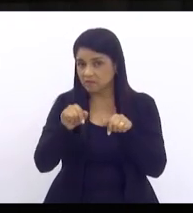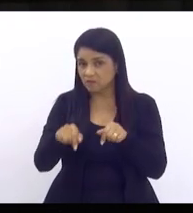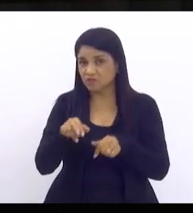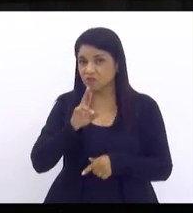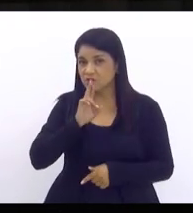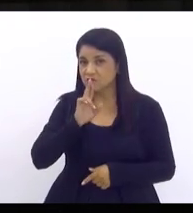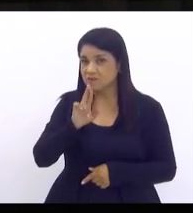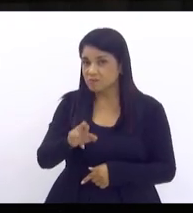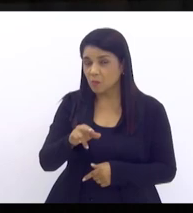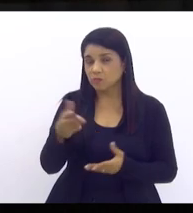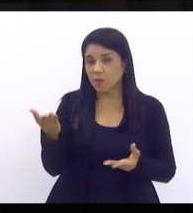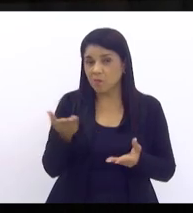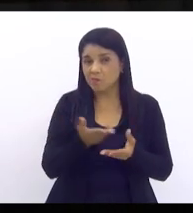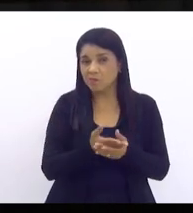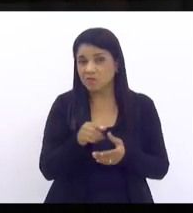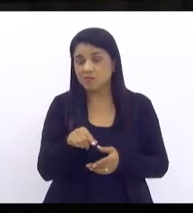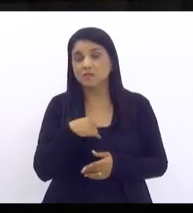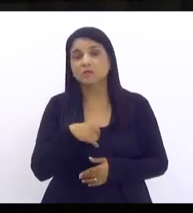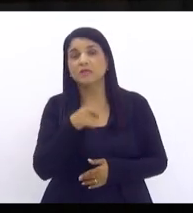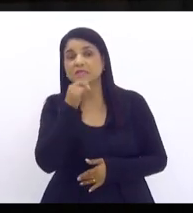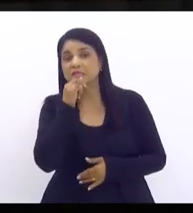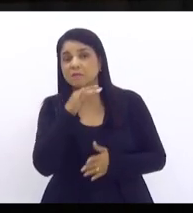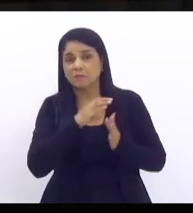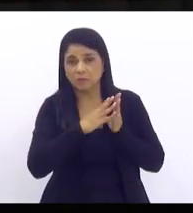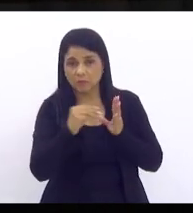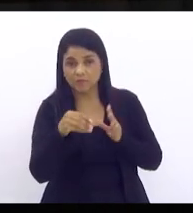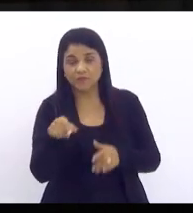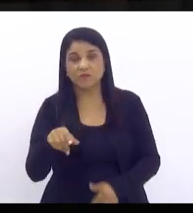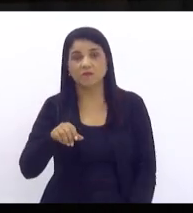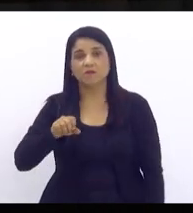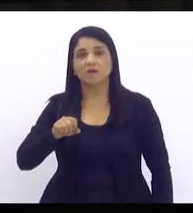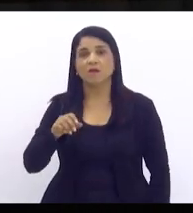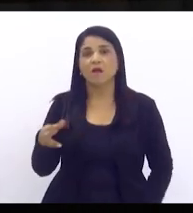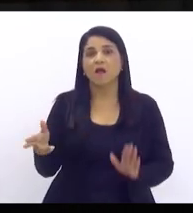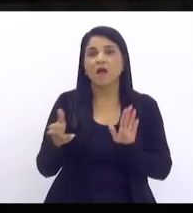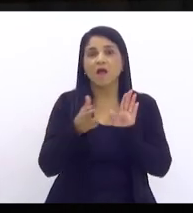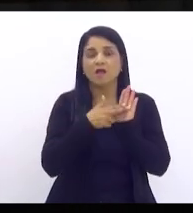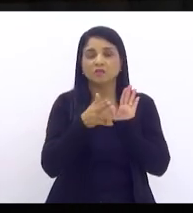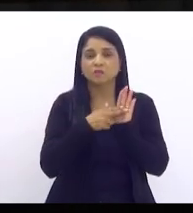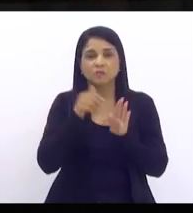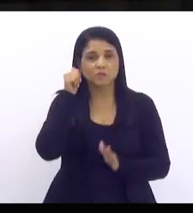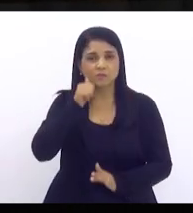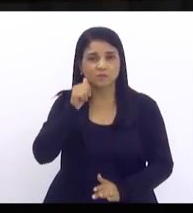respondem à sindicância, no caso, por exemplo, da servidora que assumiu como